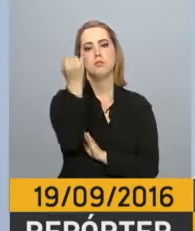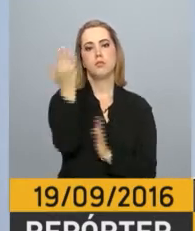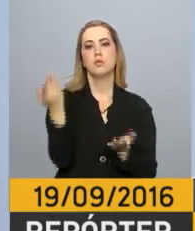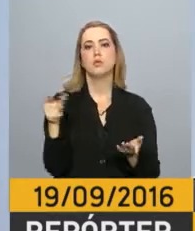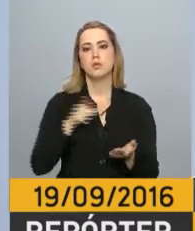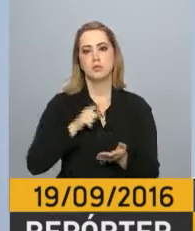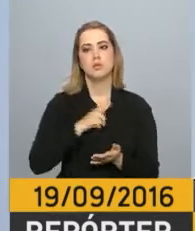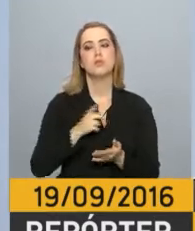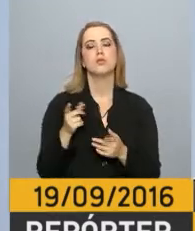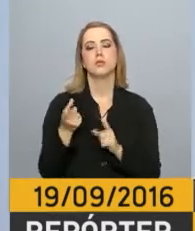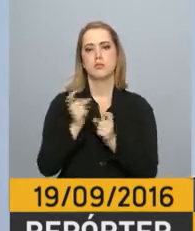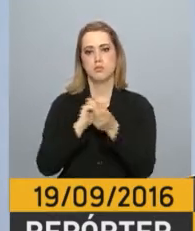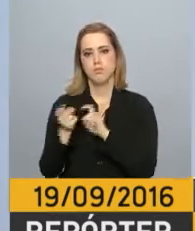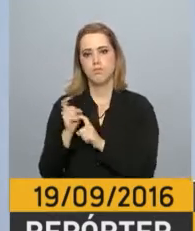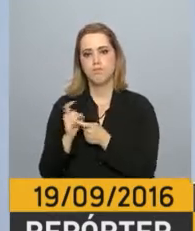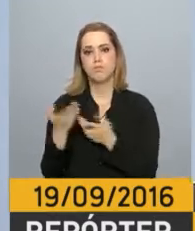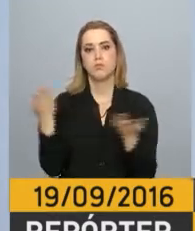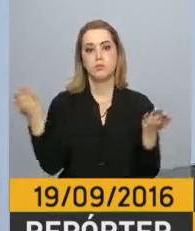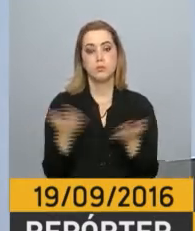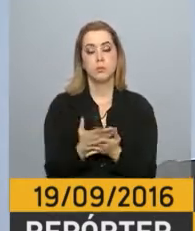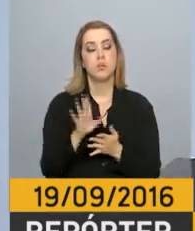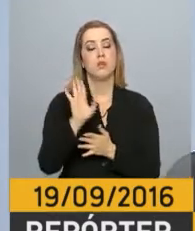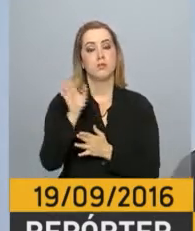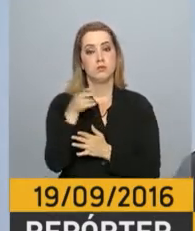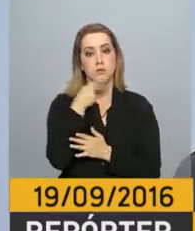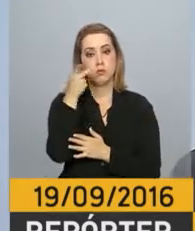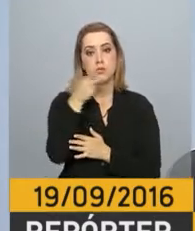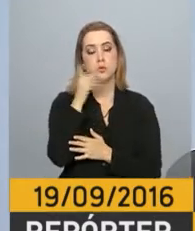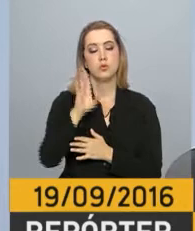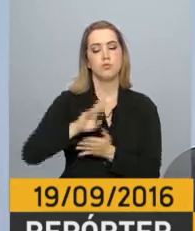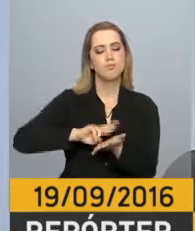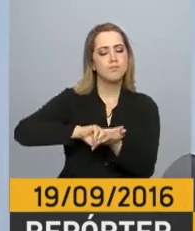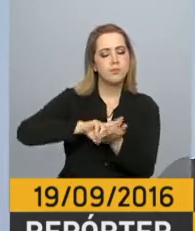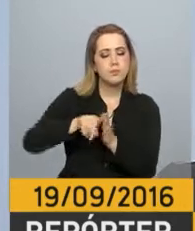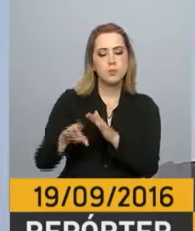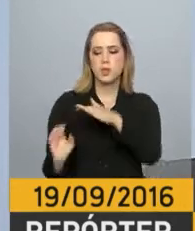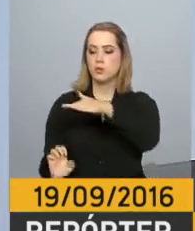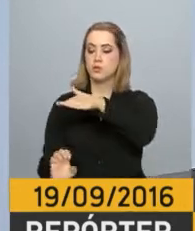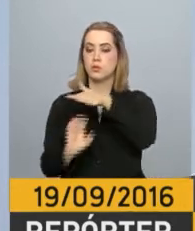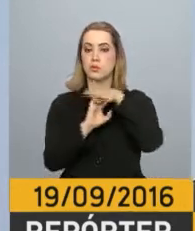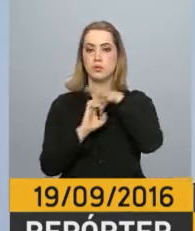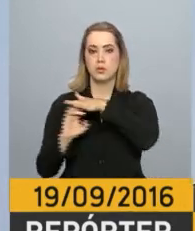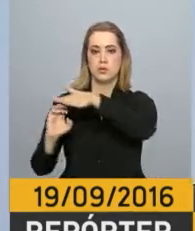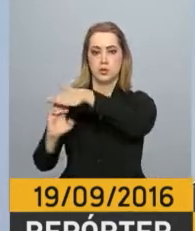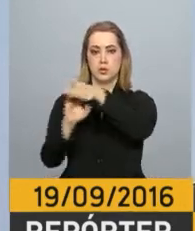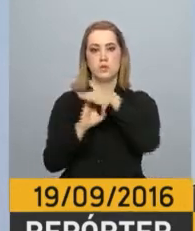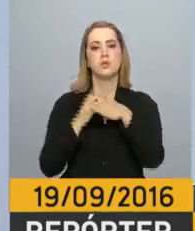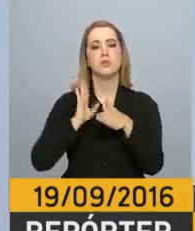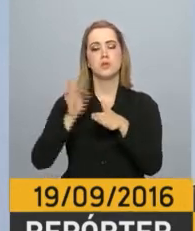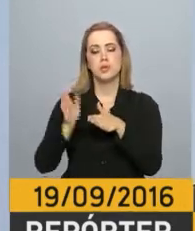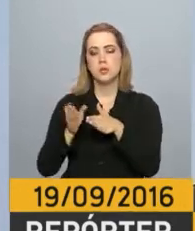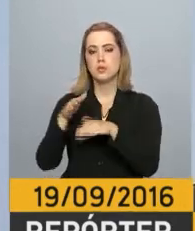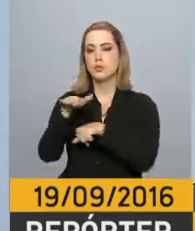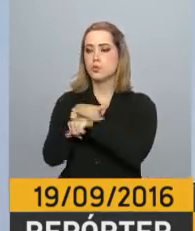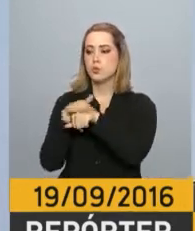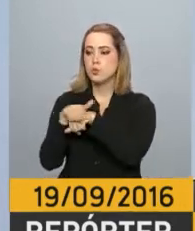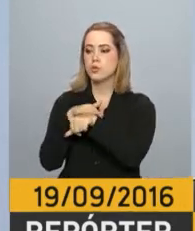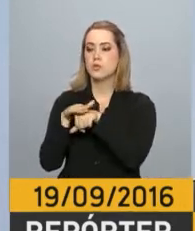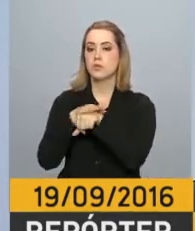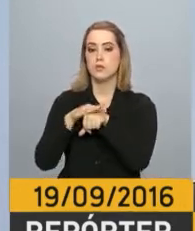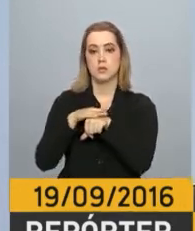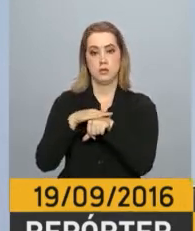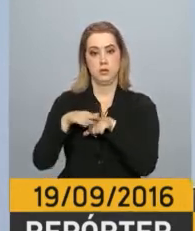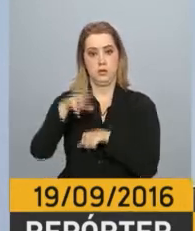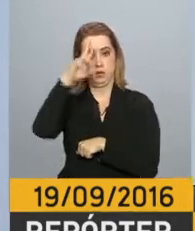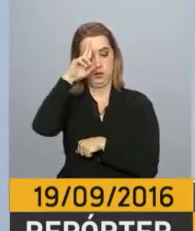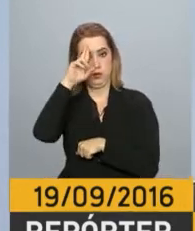e foi ressaltado aqui, muitas dessas empresas a gente já tem conversado com as suas direções